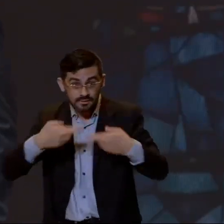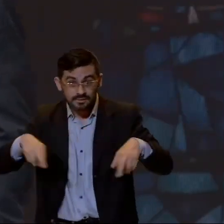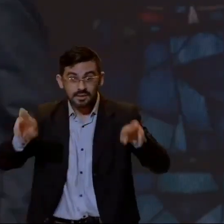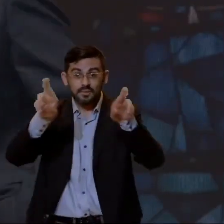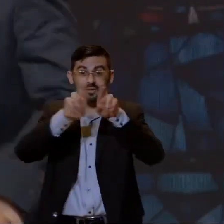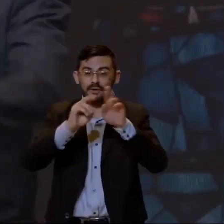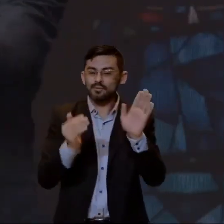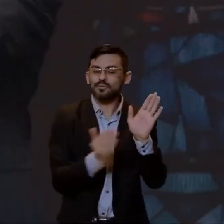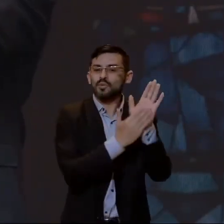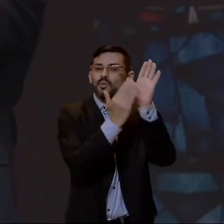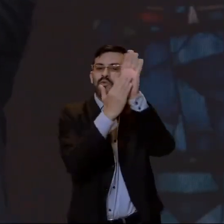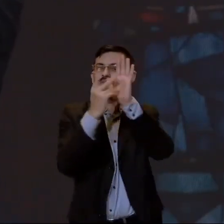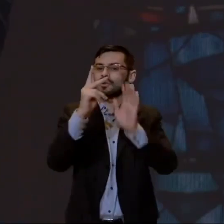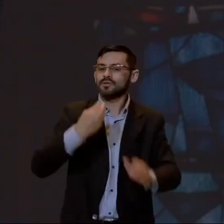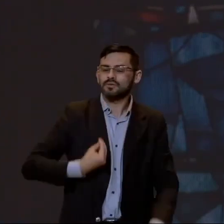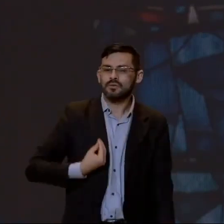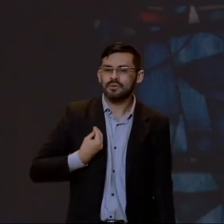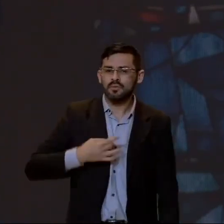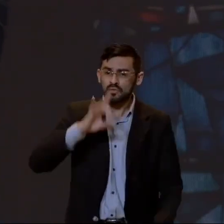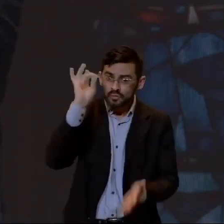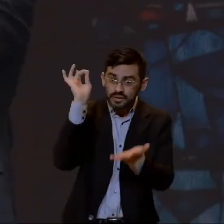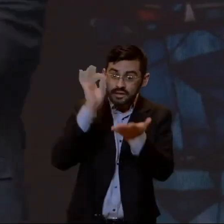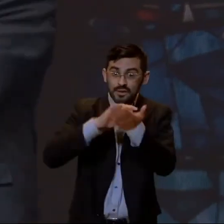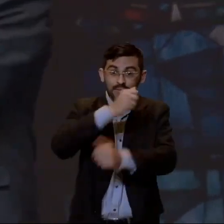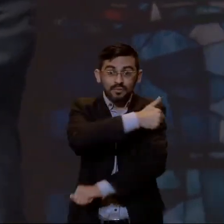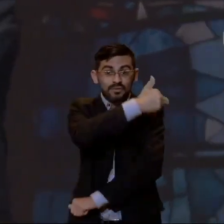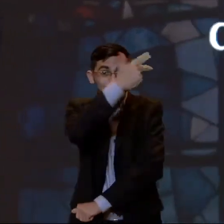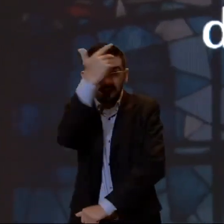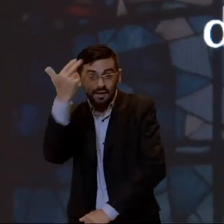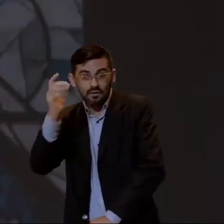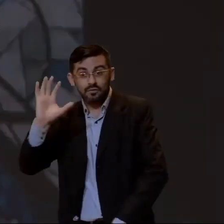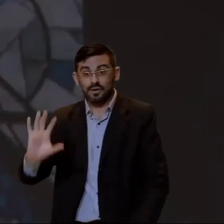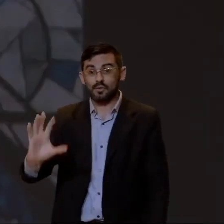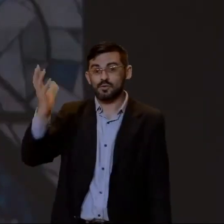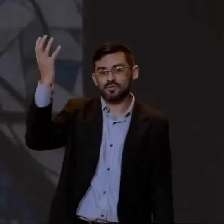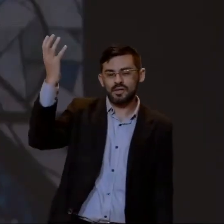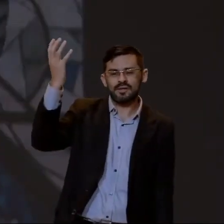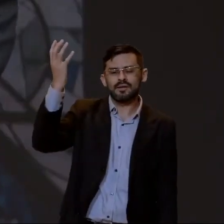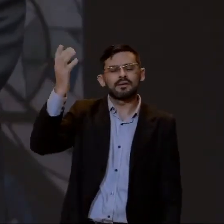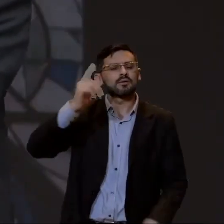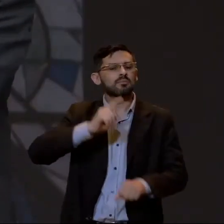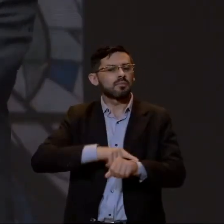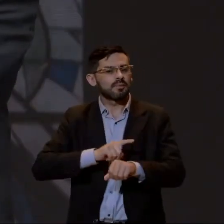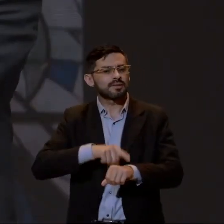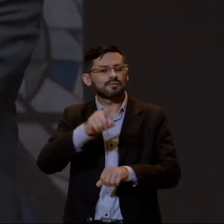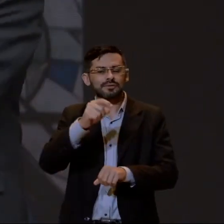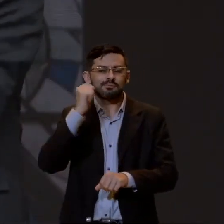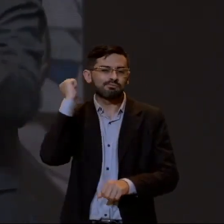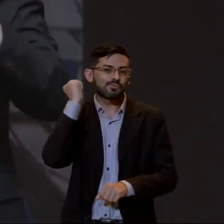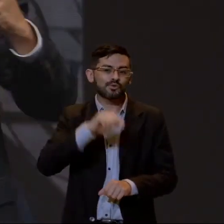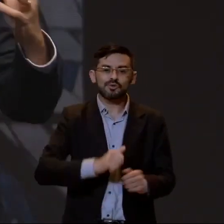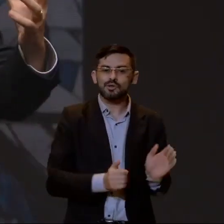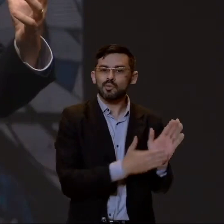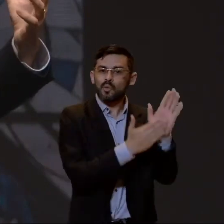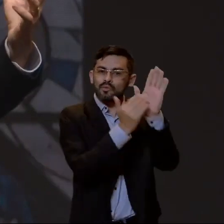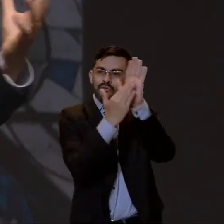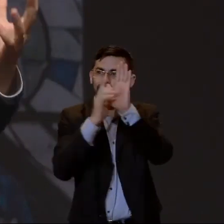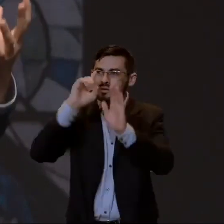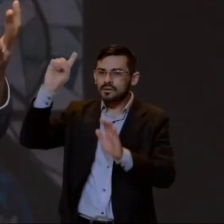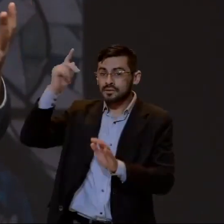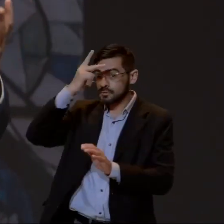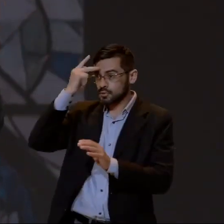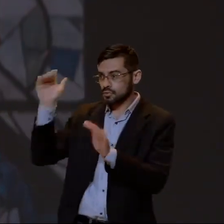vida. Verdadeiro Natal vai acontecer quando você for capaz de louvar a Deus, e as pessoas que